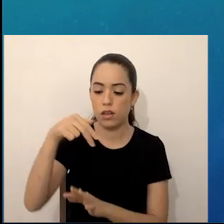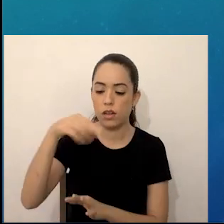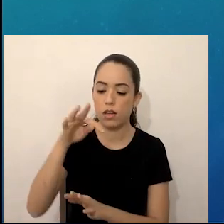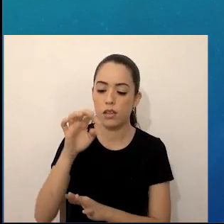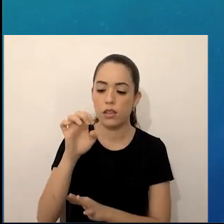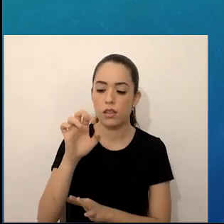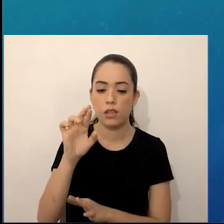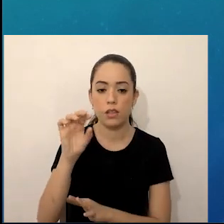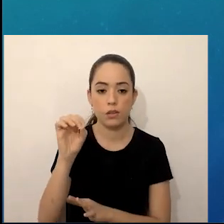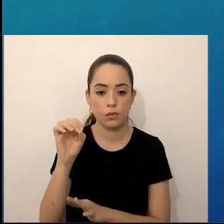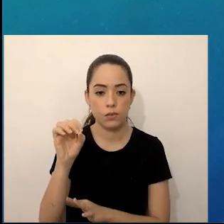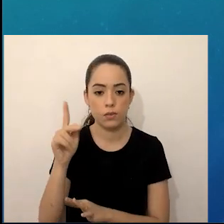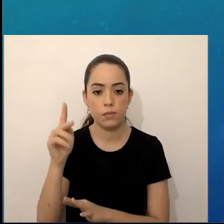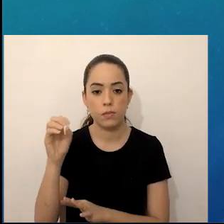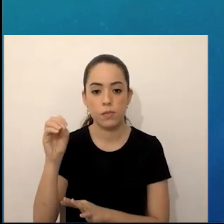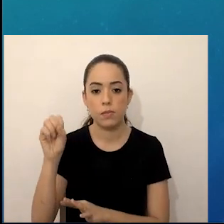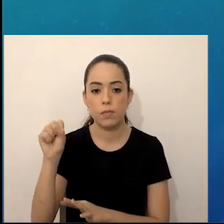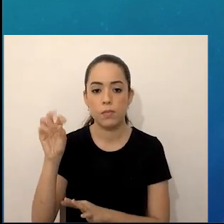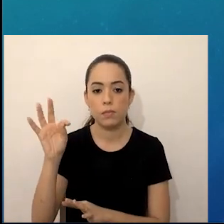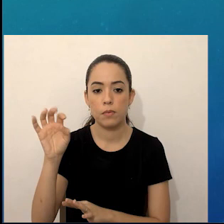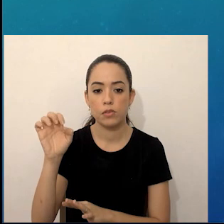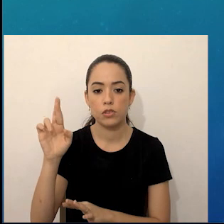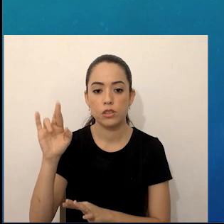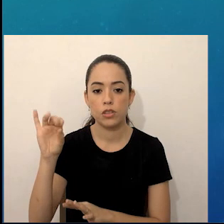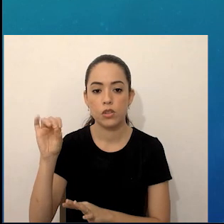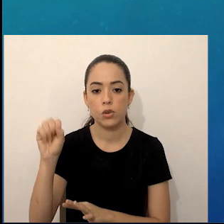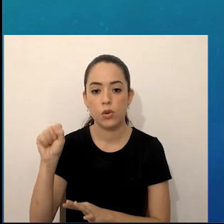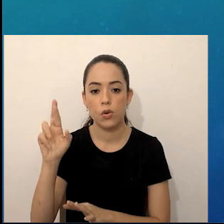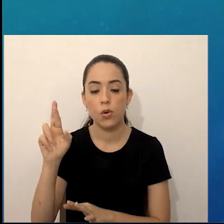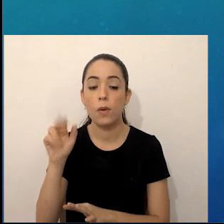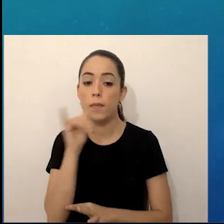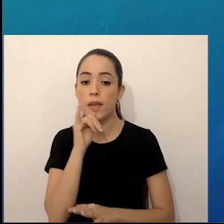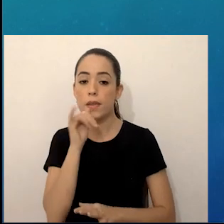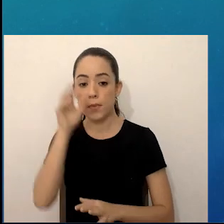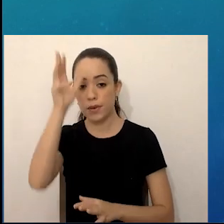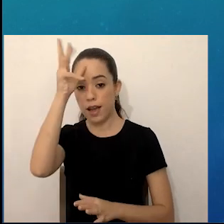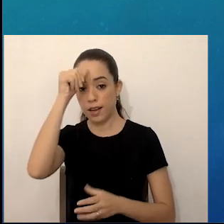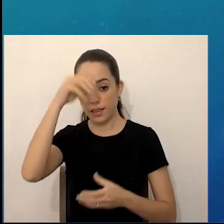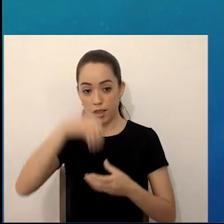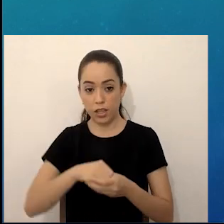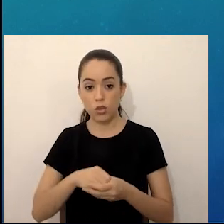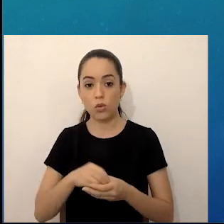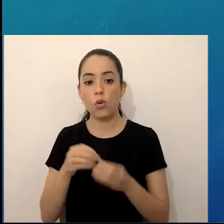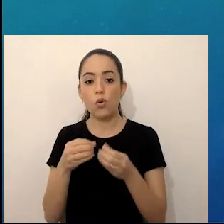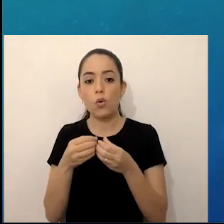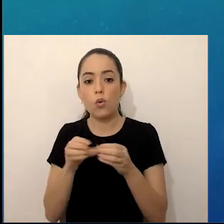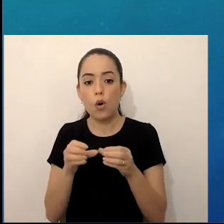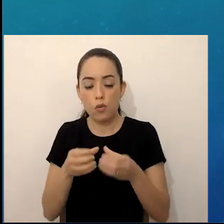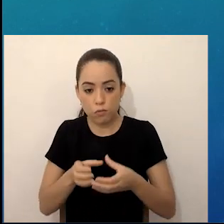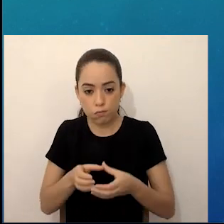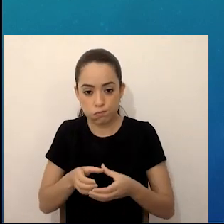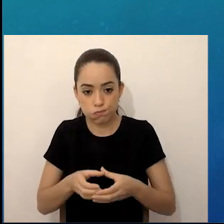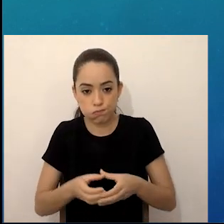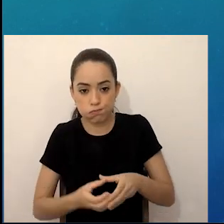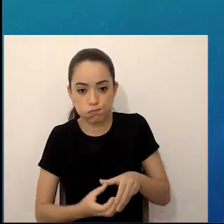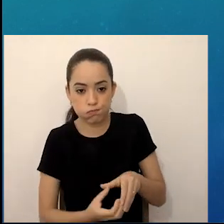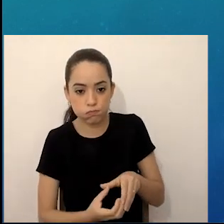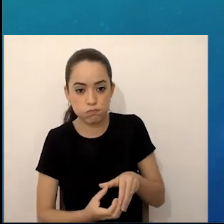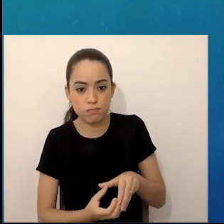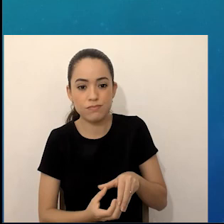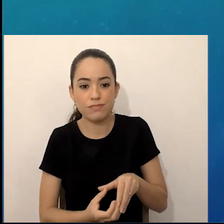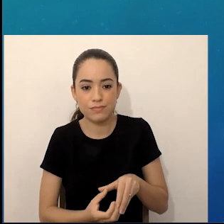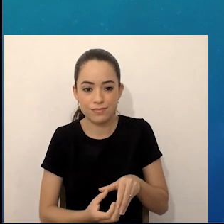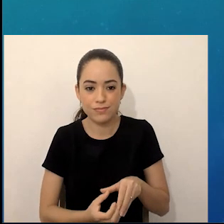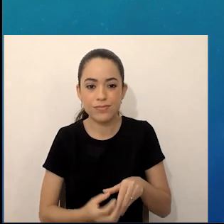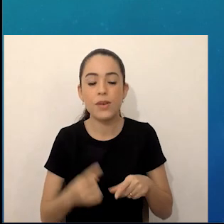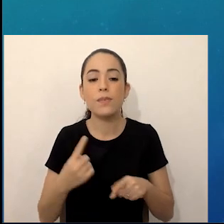eixo antero-posterior é definido quando o ovo é rotacionado no útero,